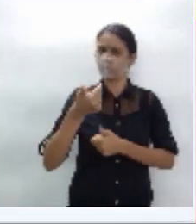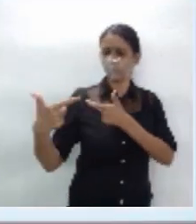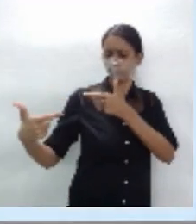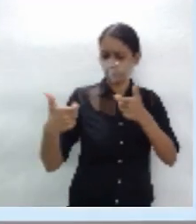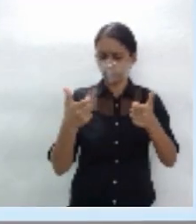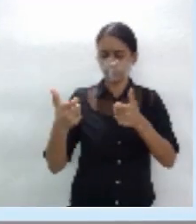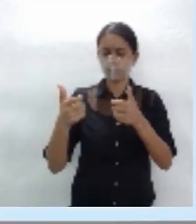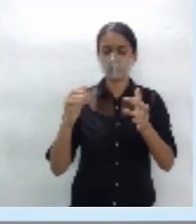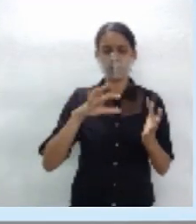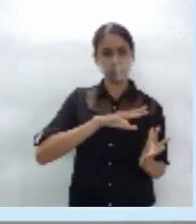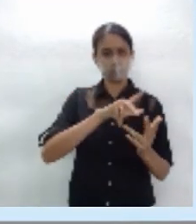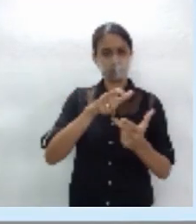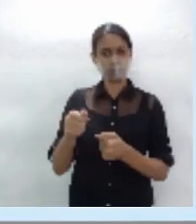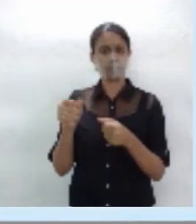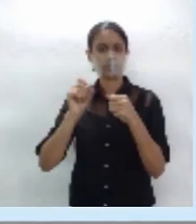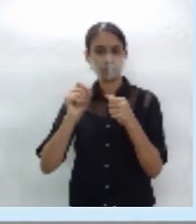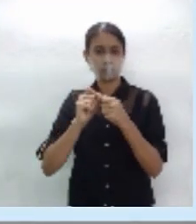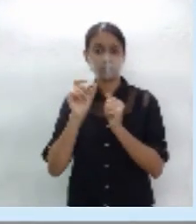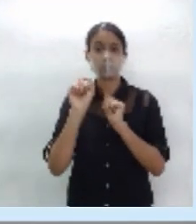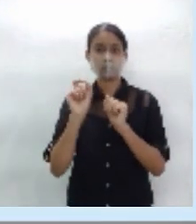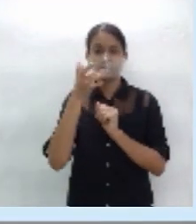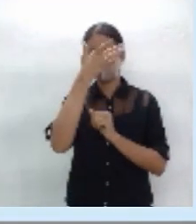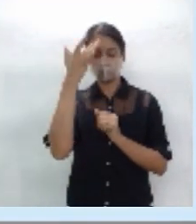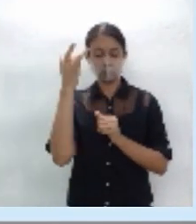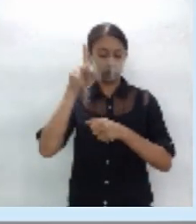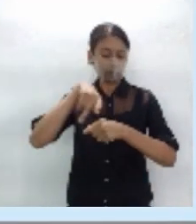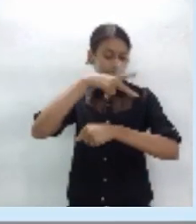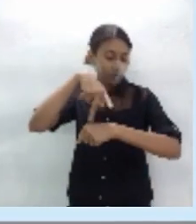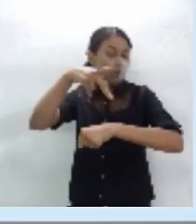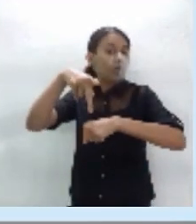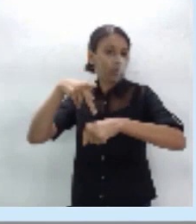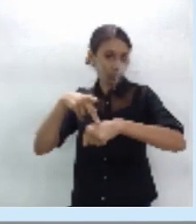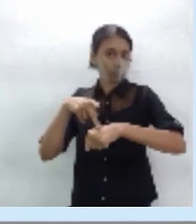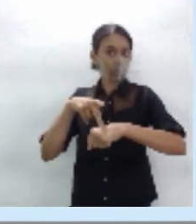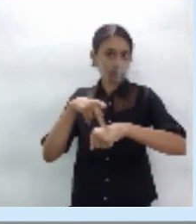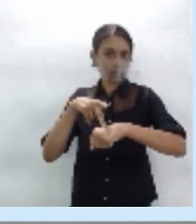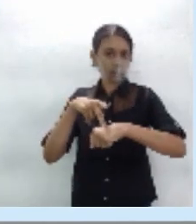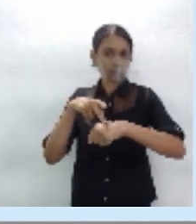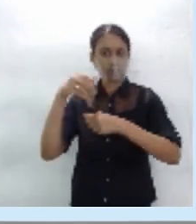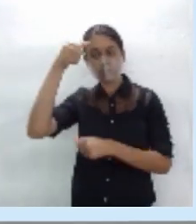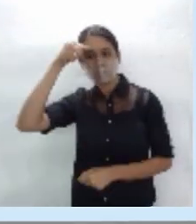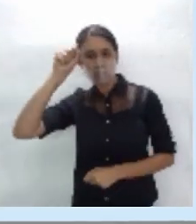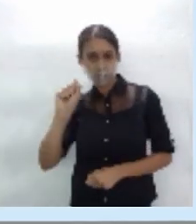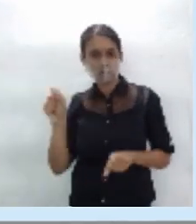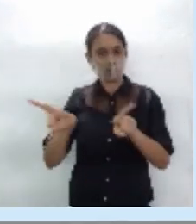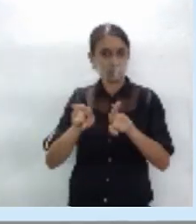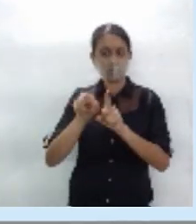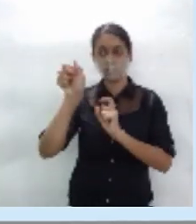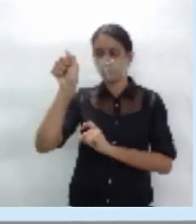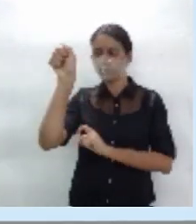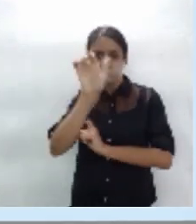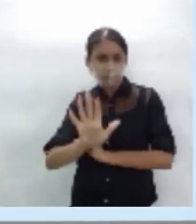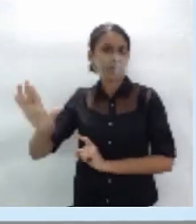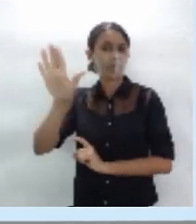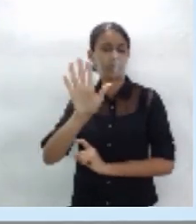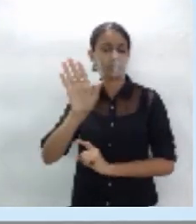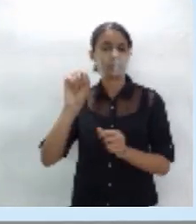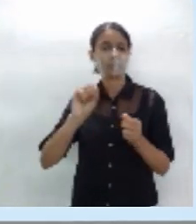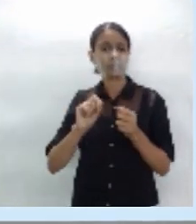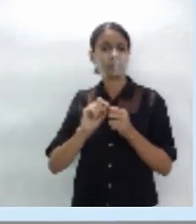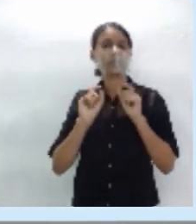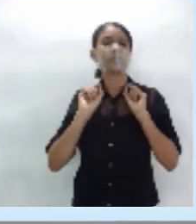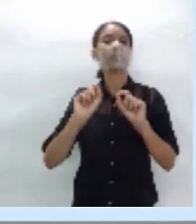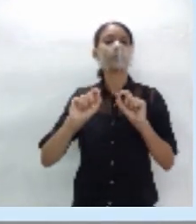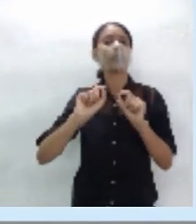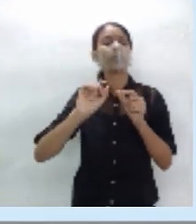levaram as comunidades, os países africanos e asiáticos